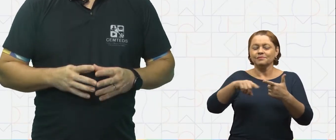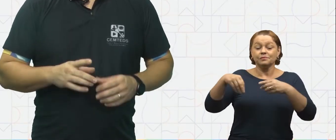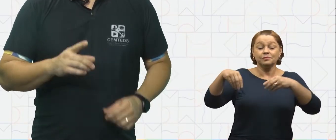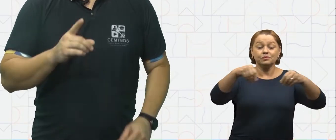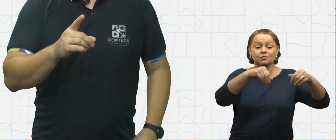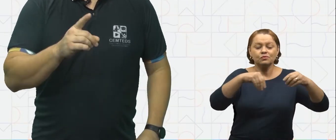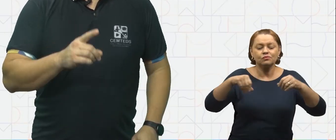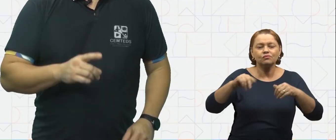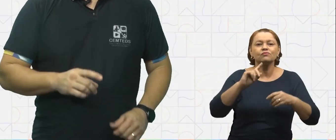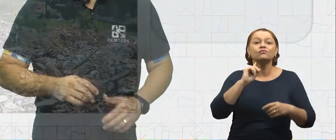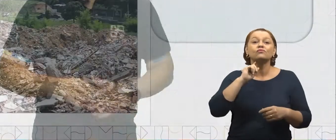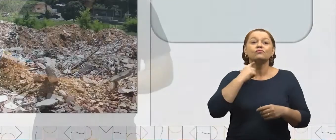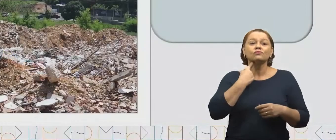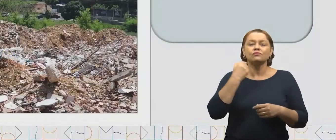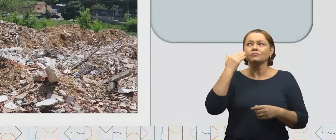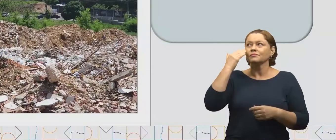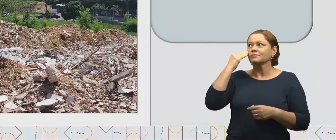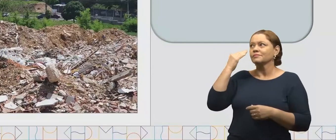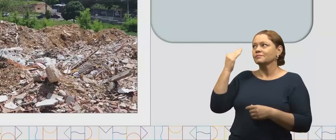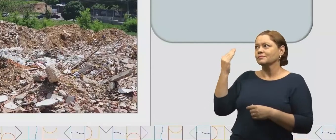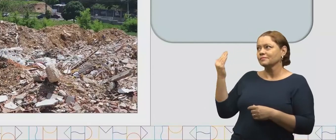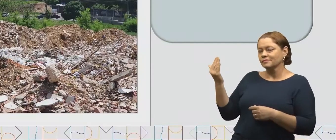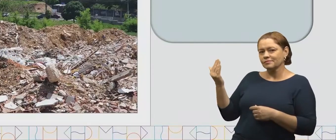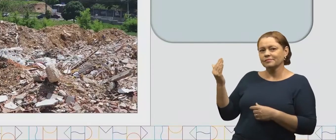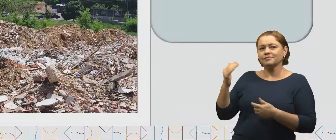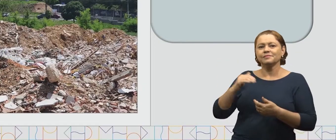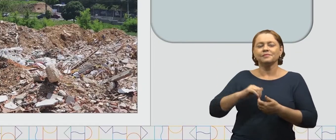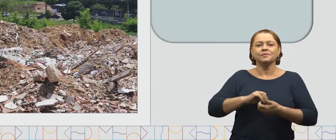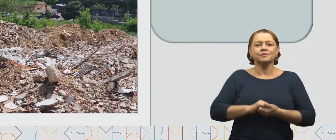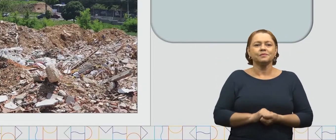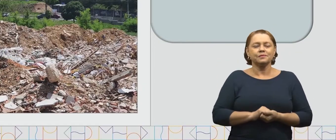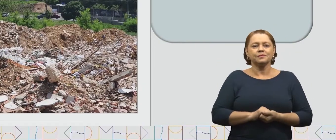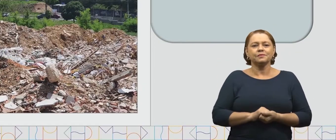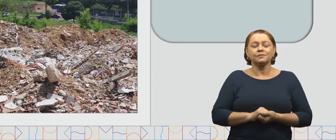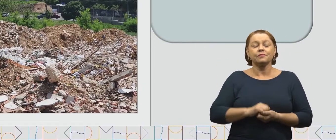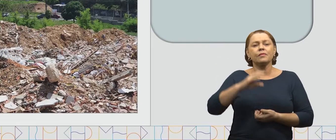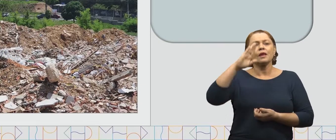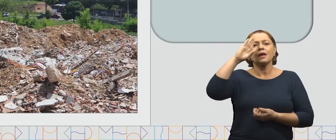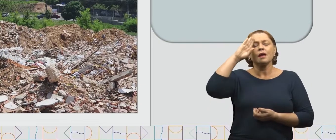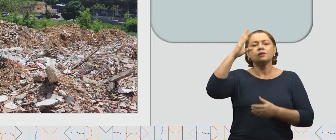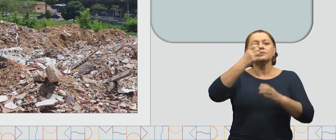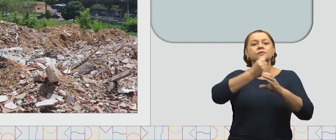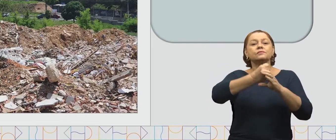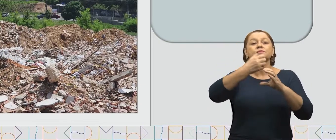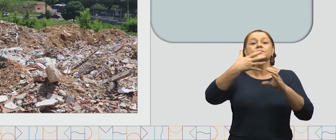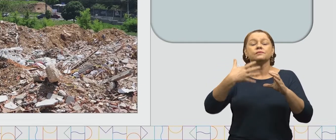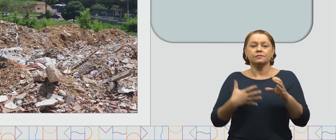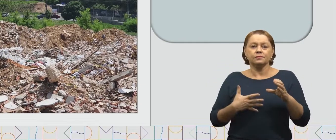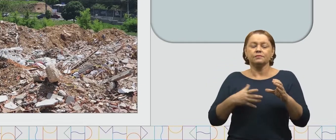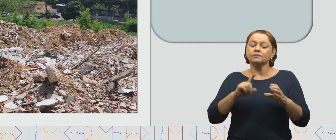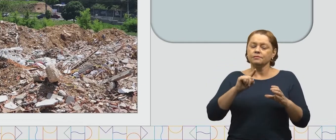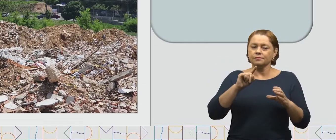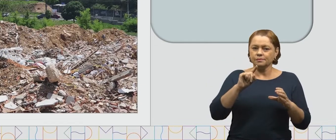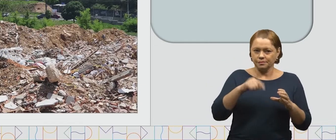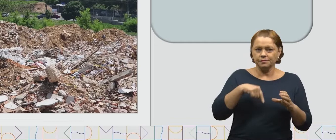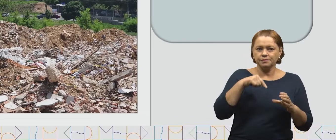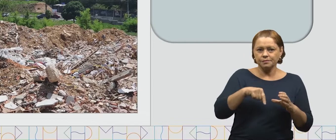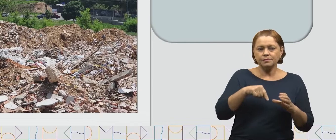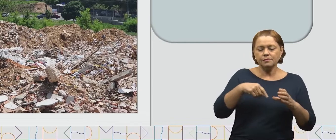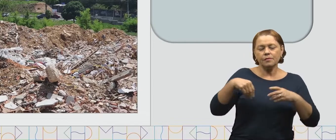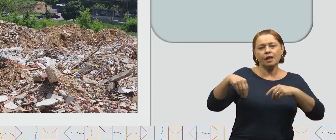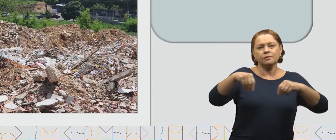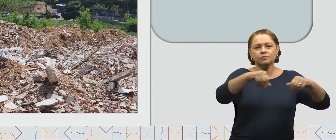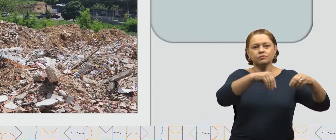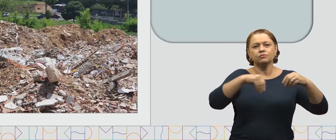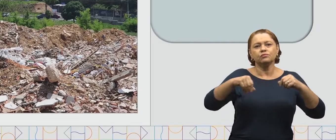solo. Observe comigo. Poluição do solo. Principais características. É considerada como poluição